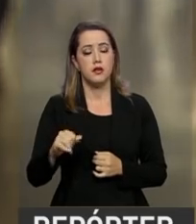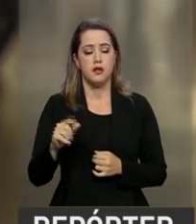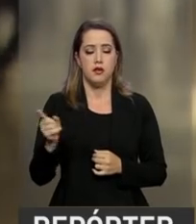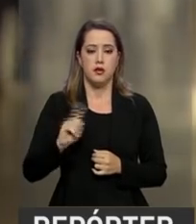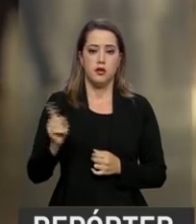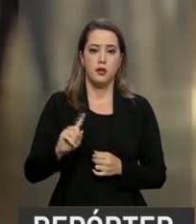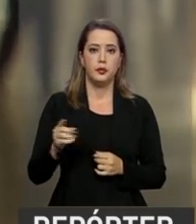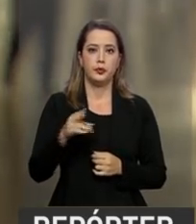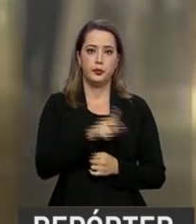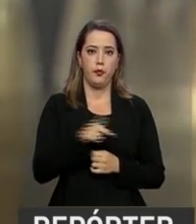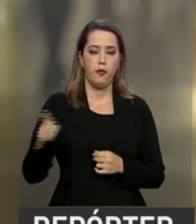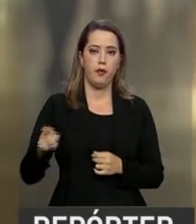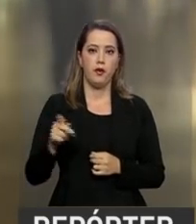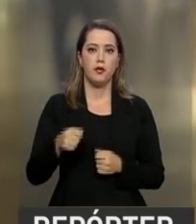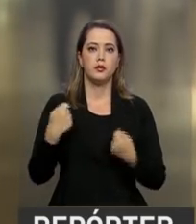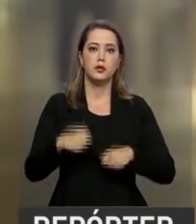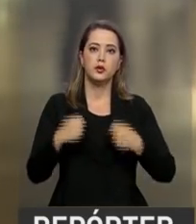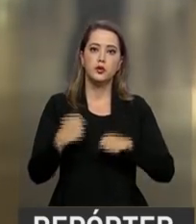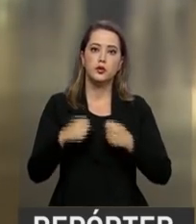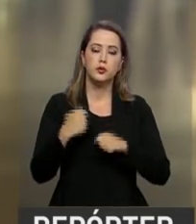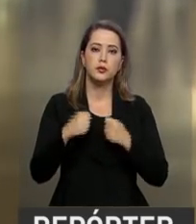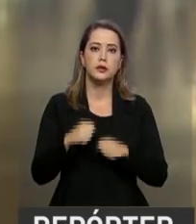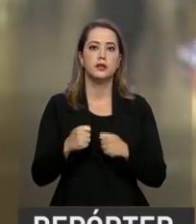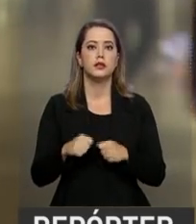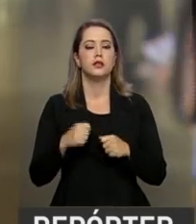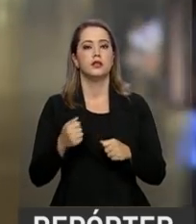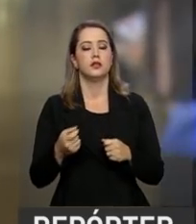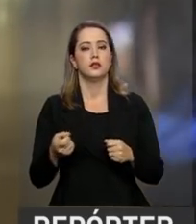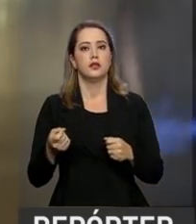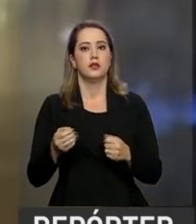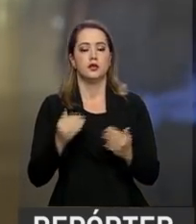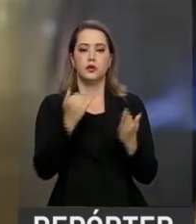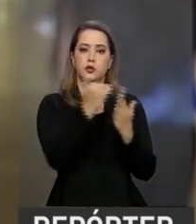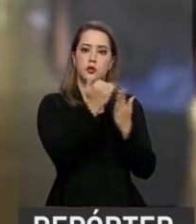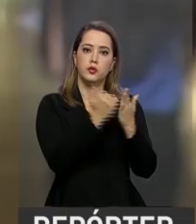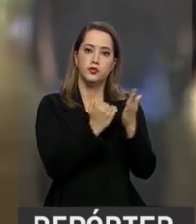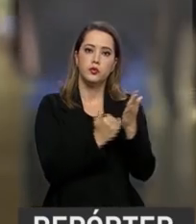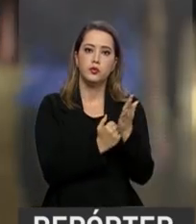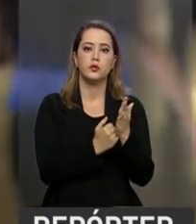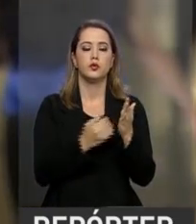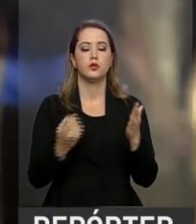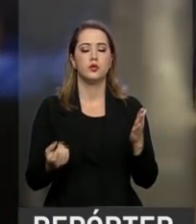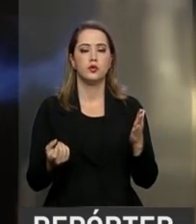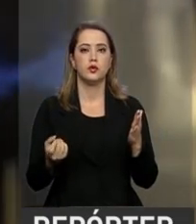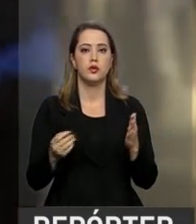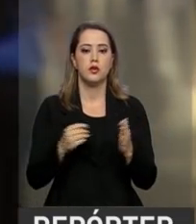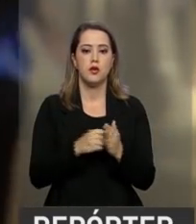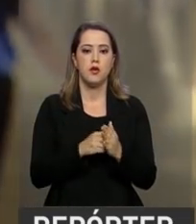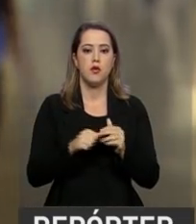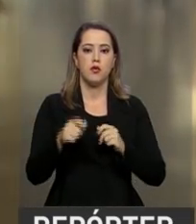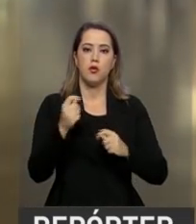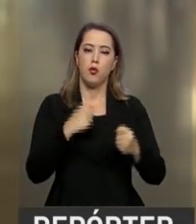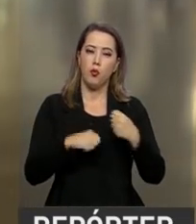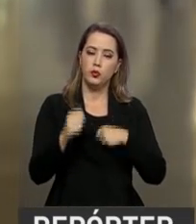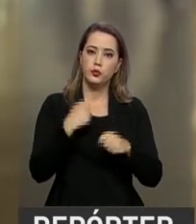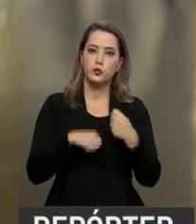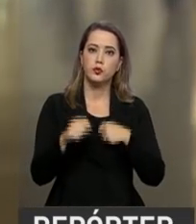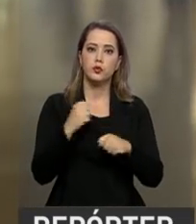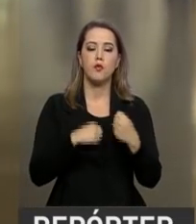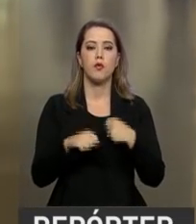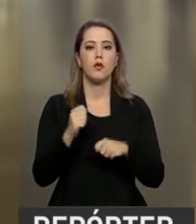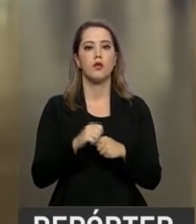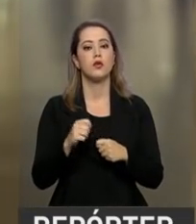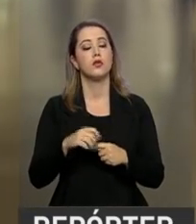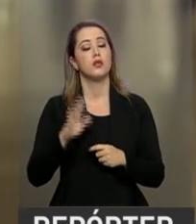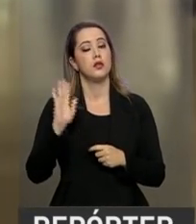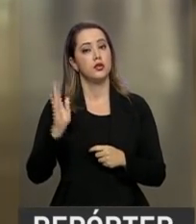terá de editar um decreto de contingenciamento dos gastos públicos para adequar a execução do orçamento à meta fiscal